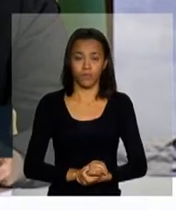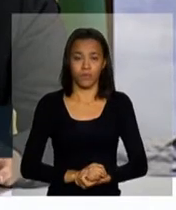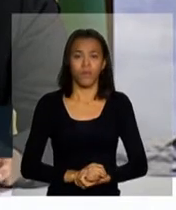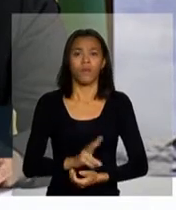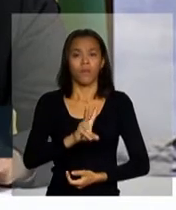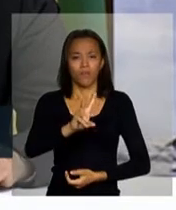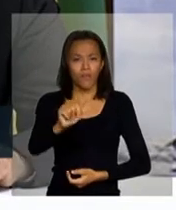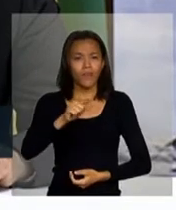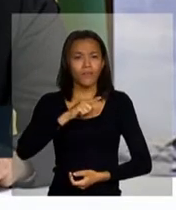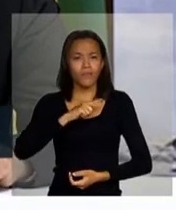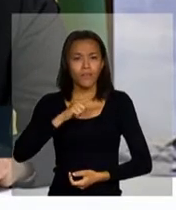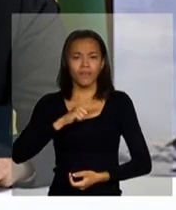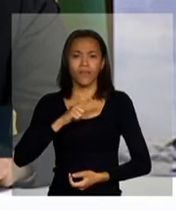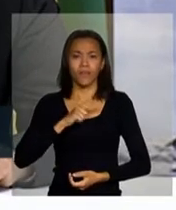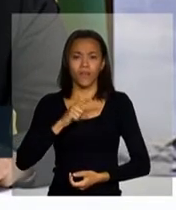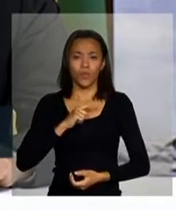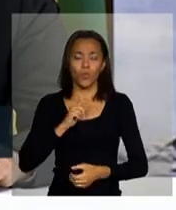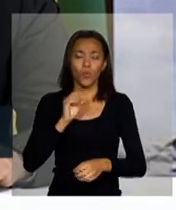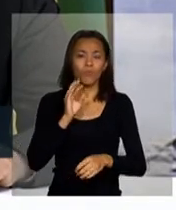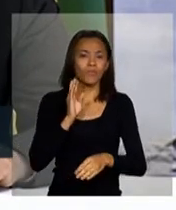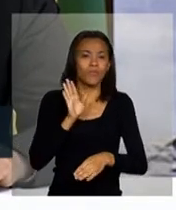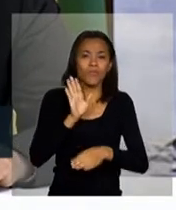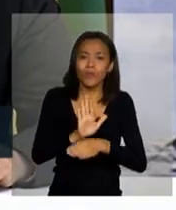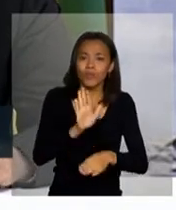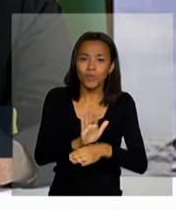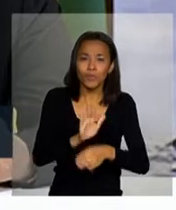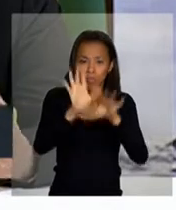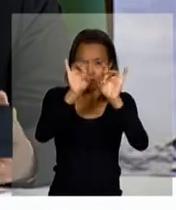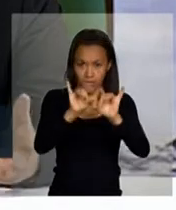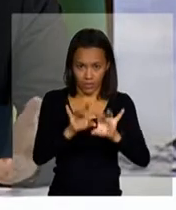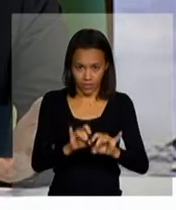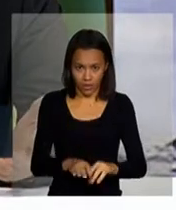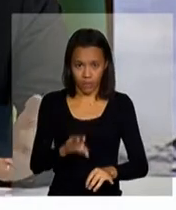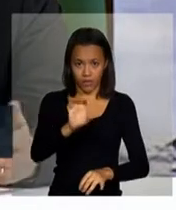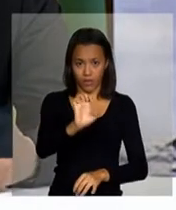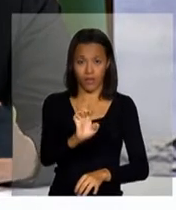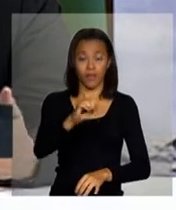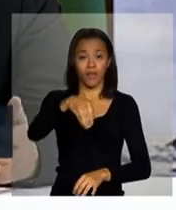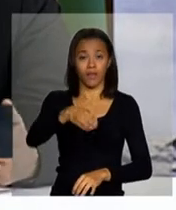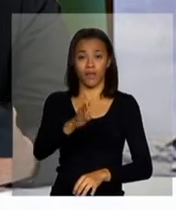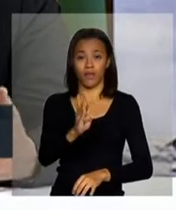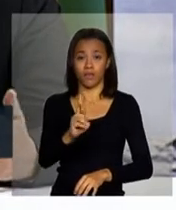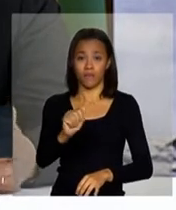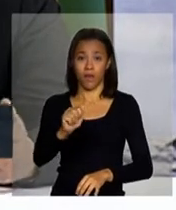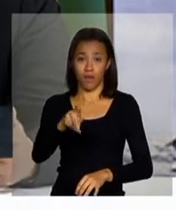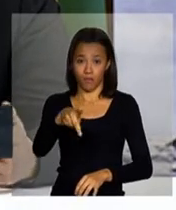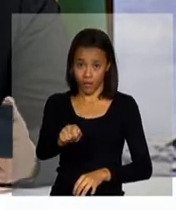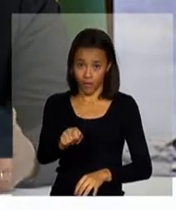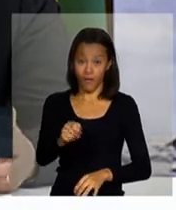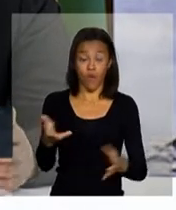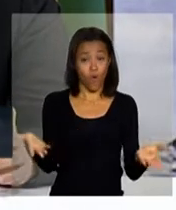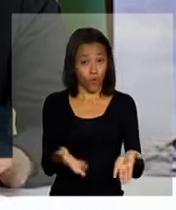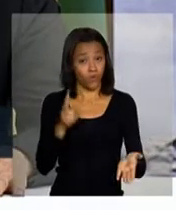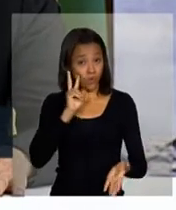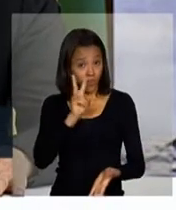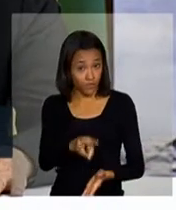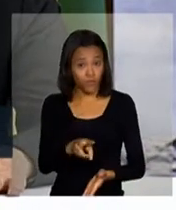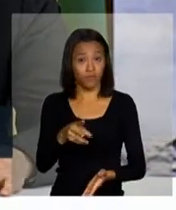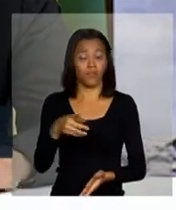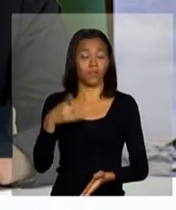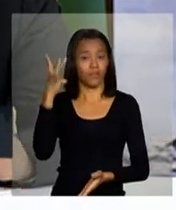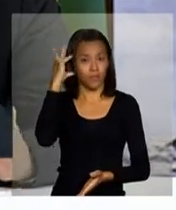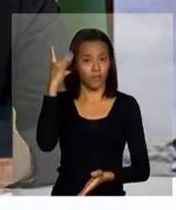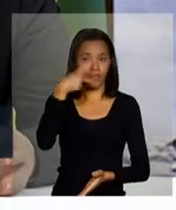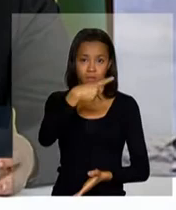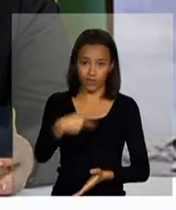terão atenção especial da Embrapa Pesca. Acho que vocês hoje viram da presidenta Dilma